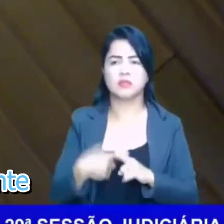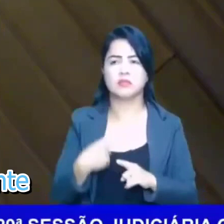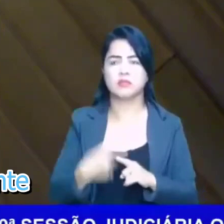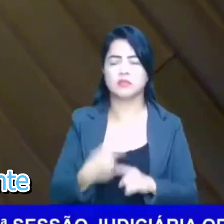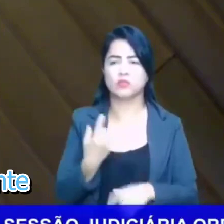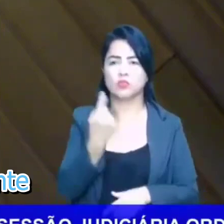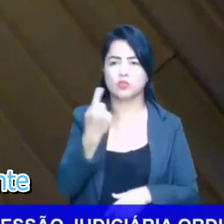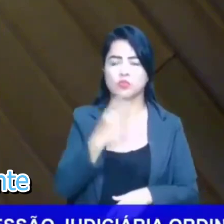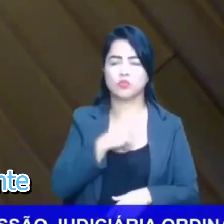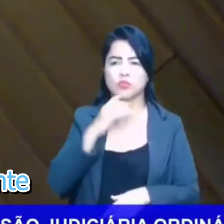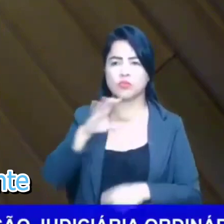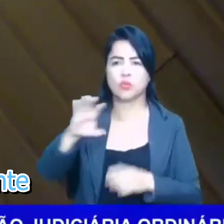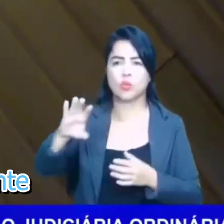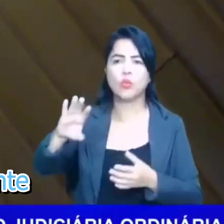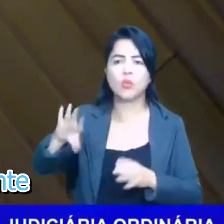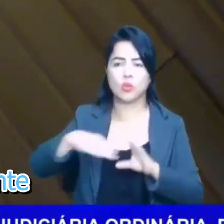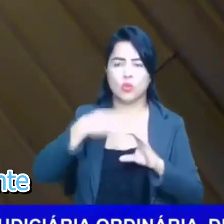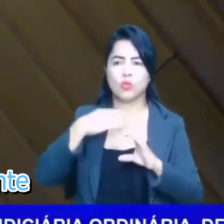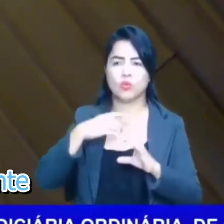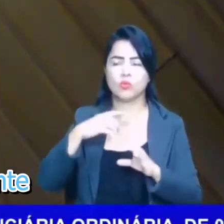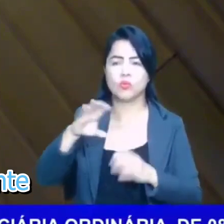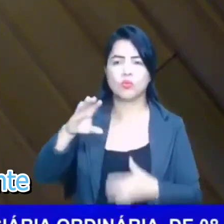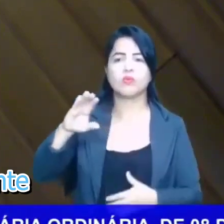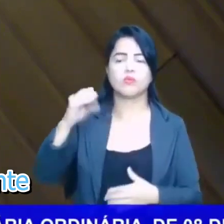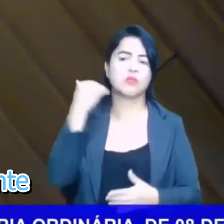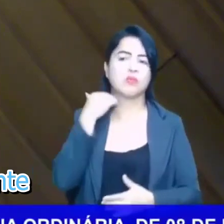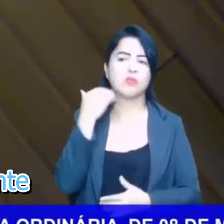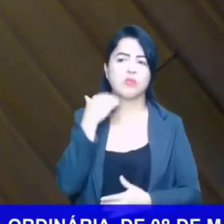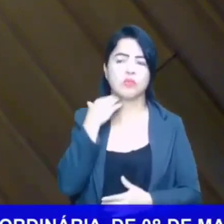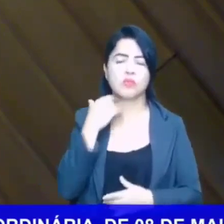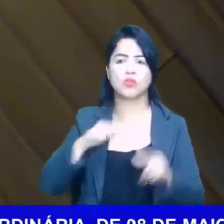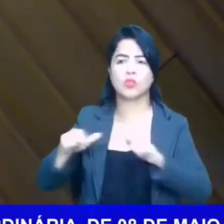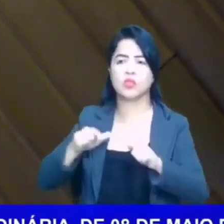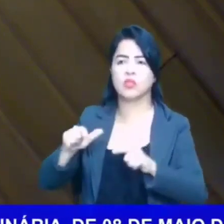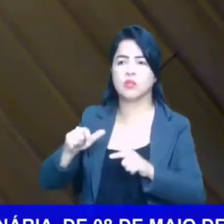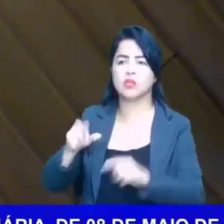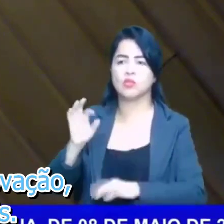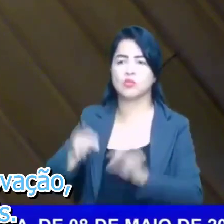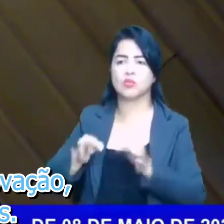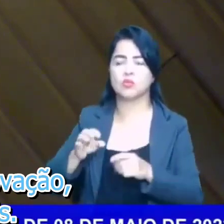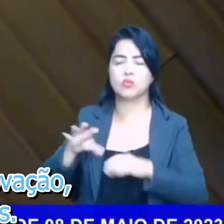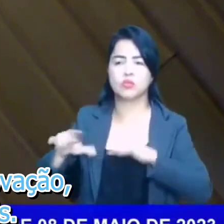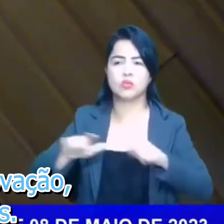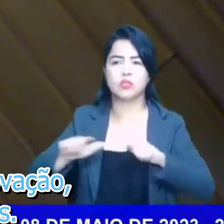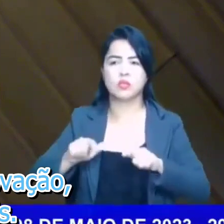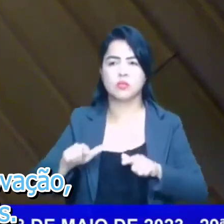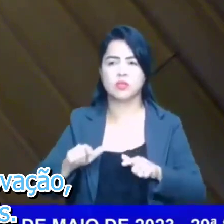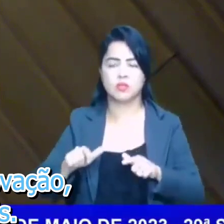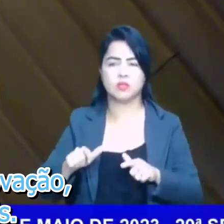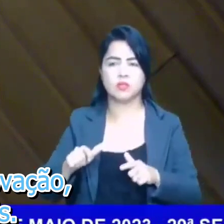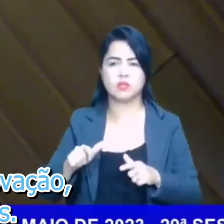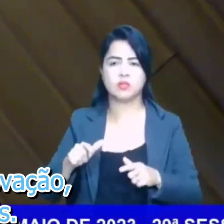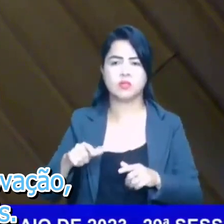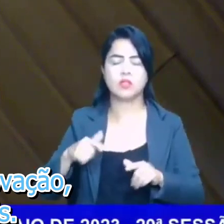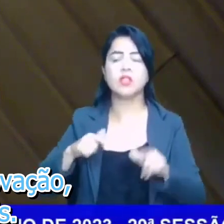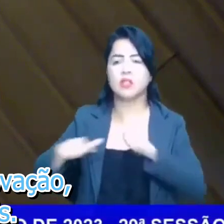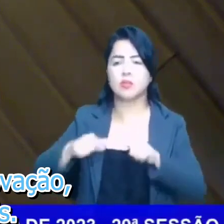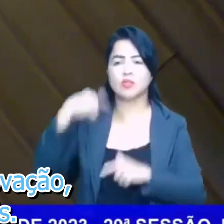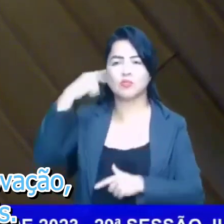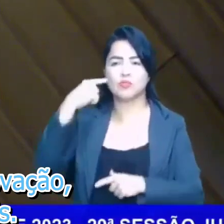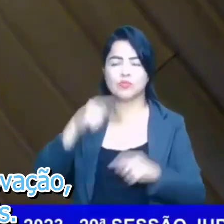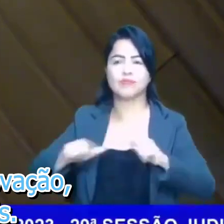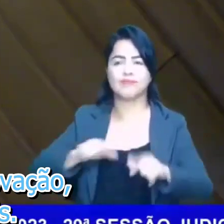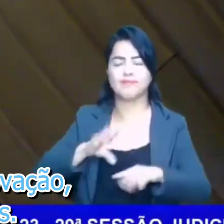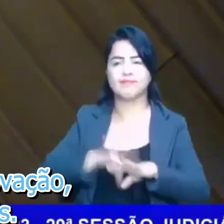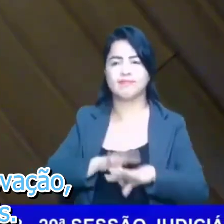único lançamento que teve foi justamente do serviço jurídico e do serviço contábil. Então, assim,